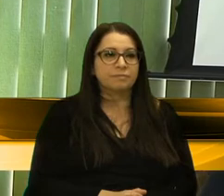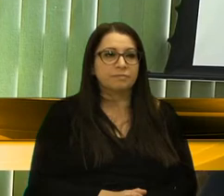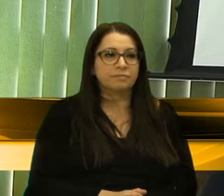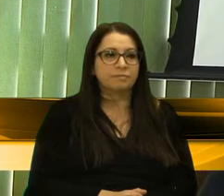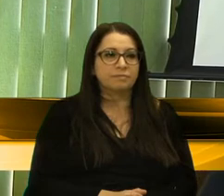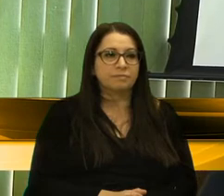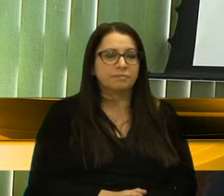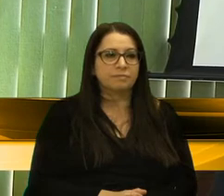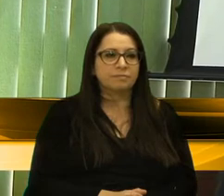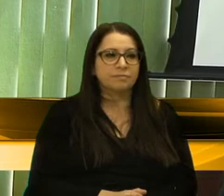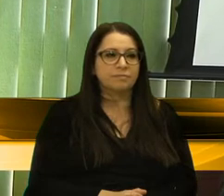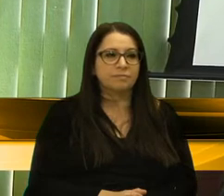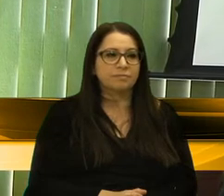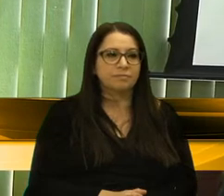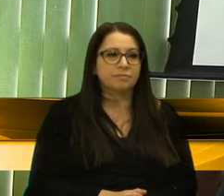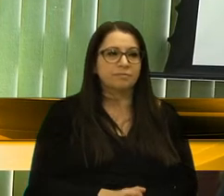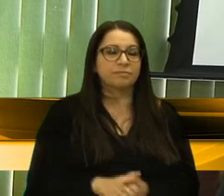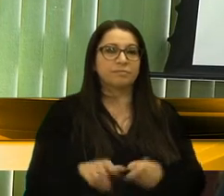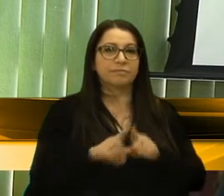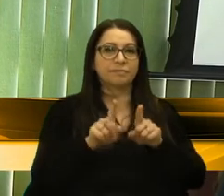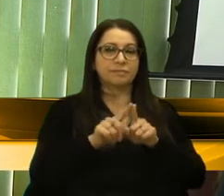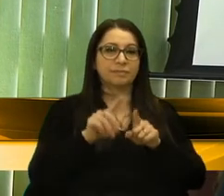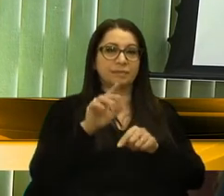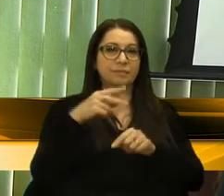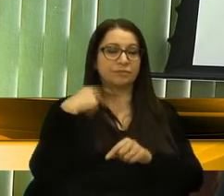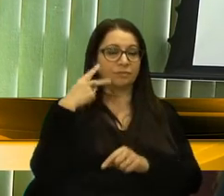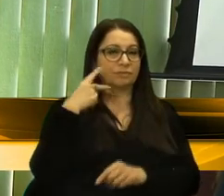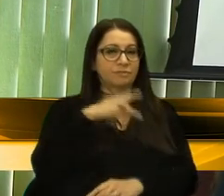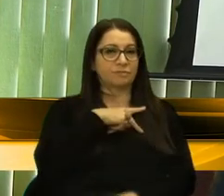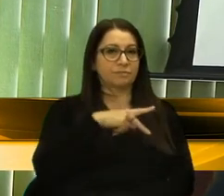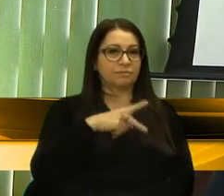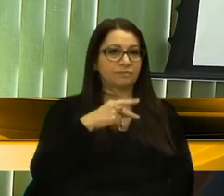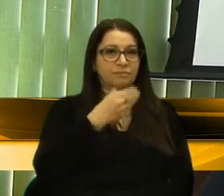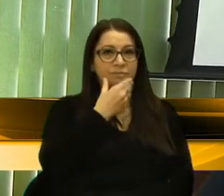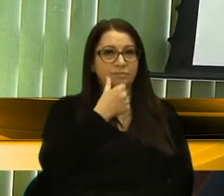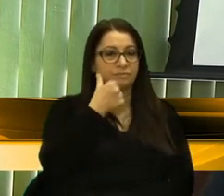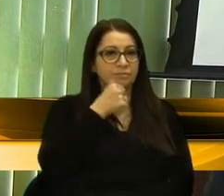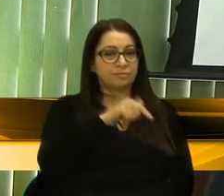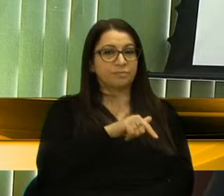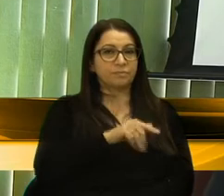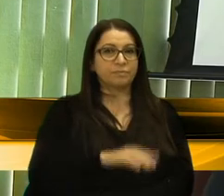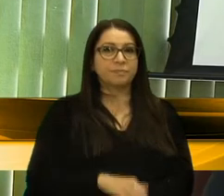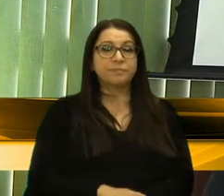Senhor presidente, senhoras vereadoras e